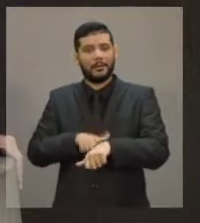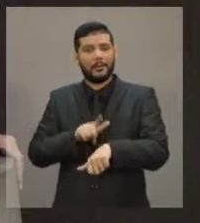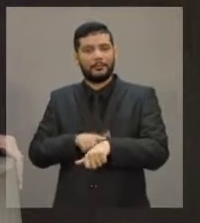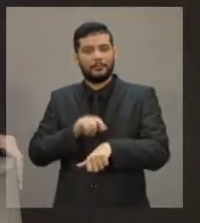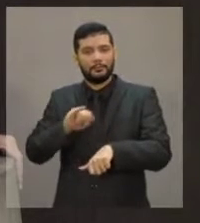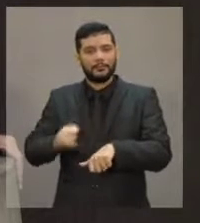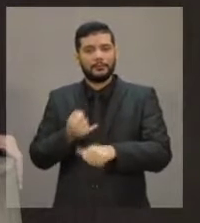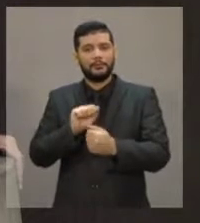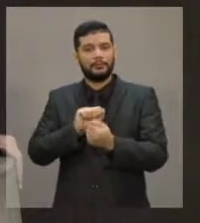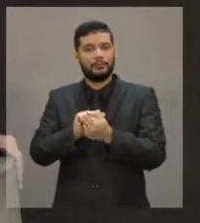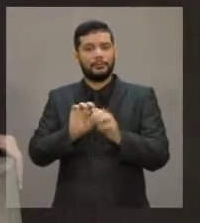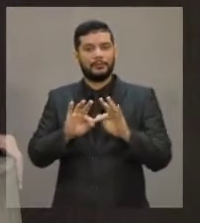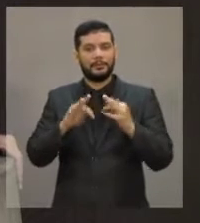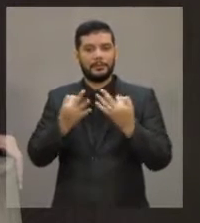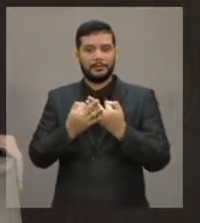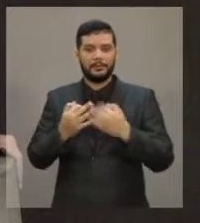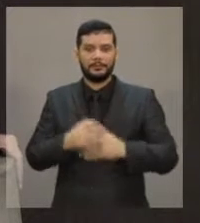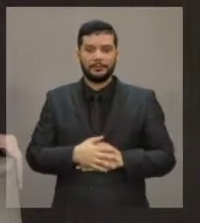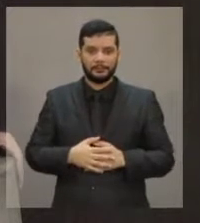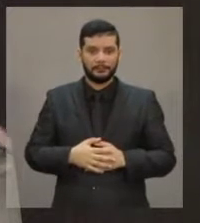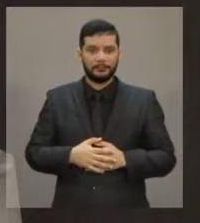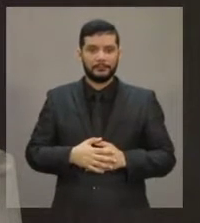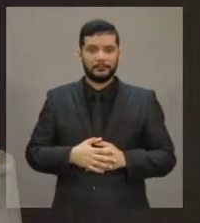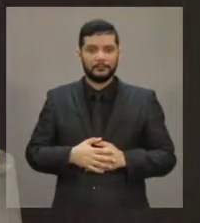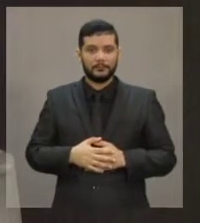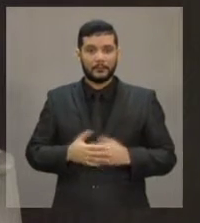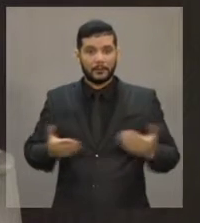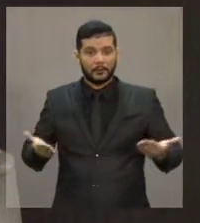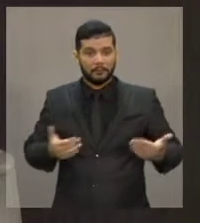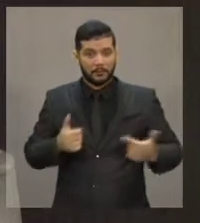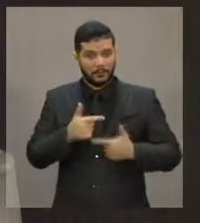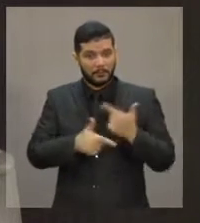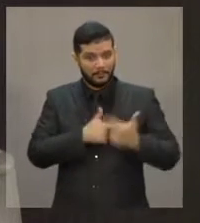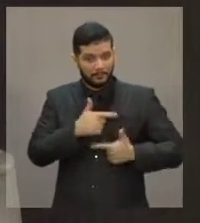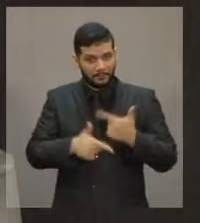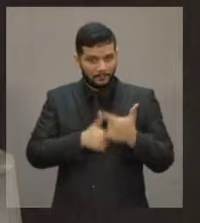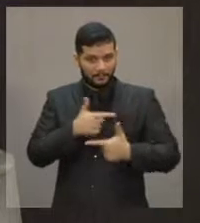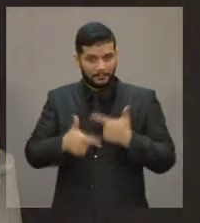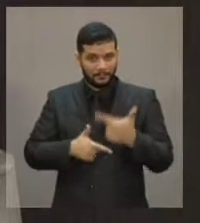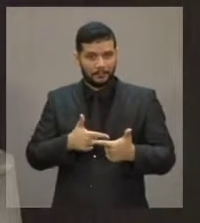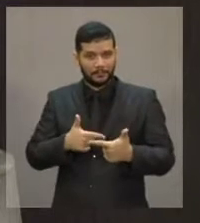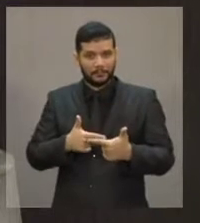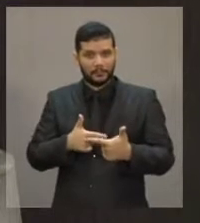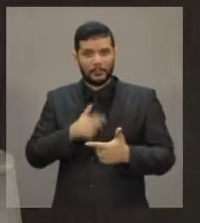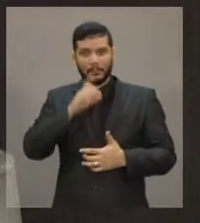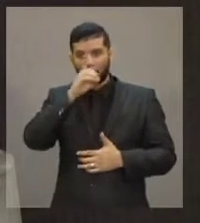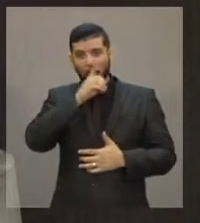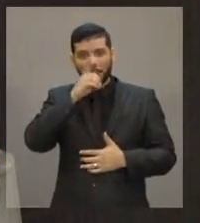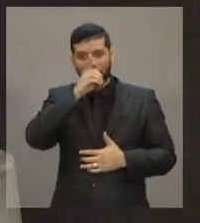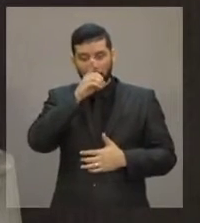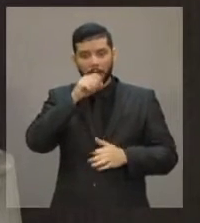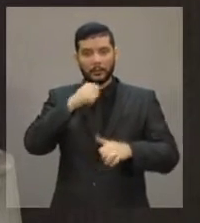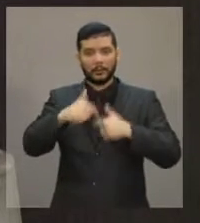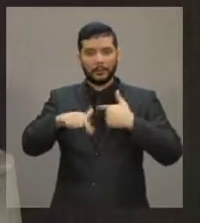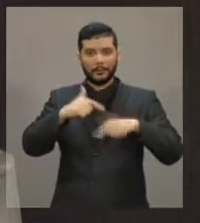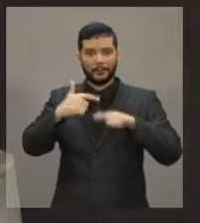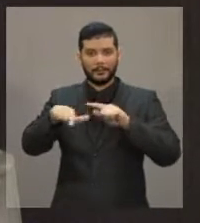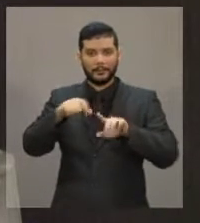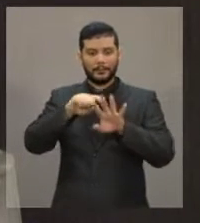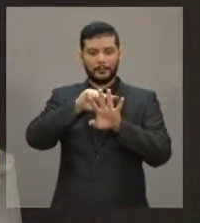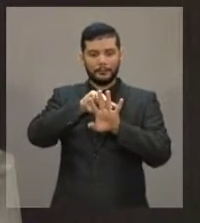cada 4 domingos é que eles poderão ter uma folga, o que lhes permitirá, dentre outras coisas, o seu tempo